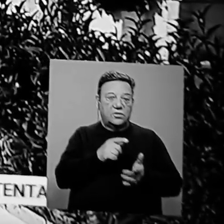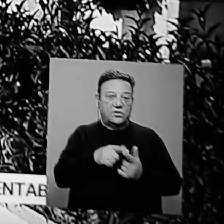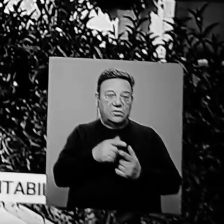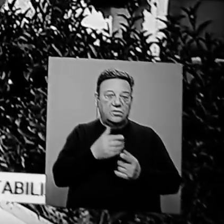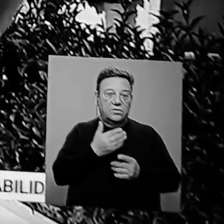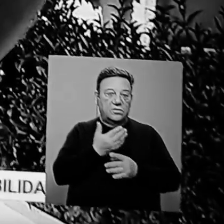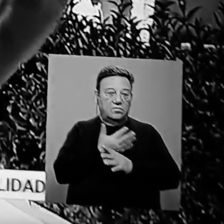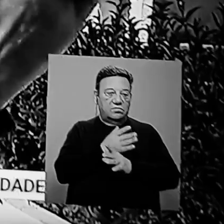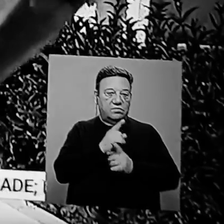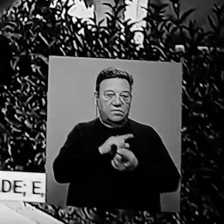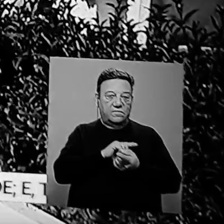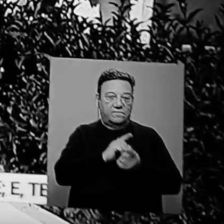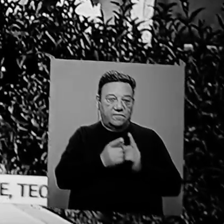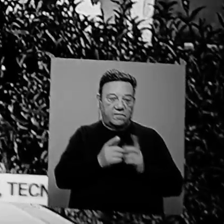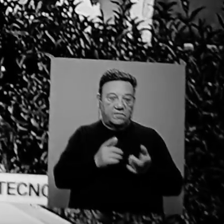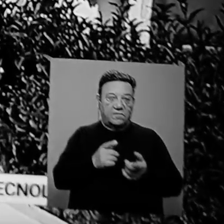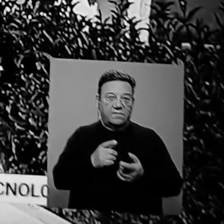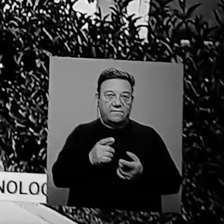tochas viradas,